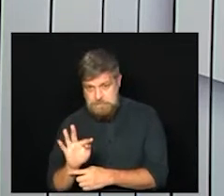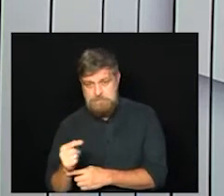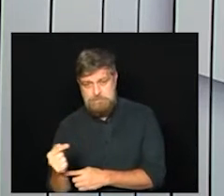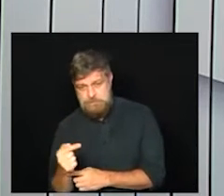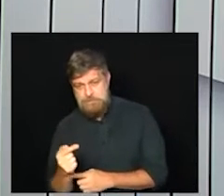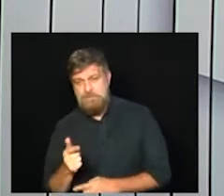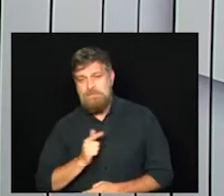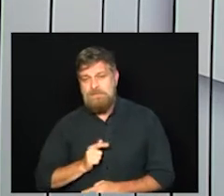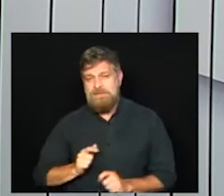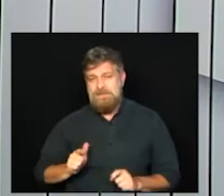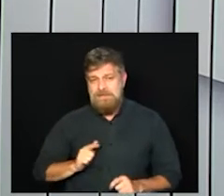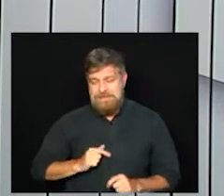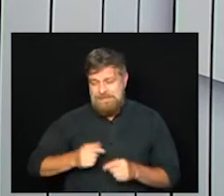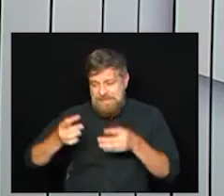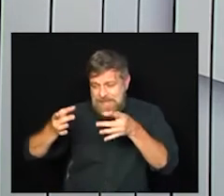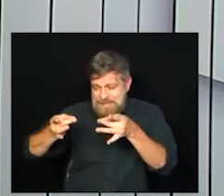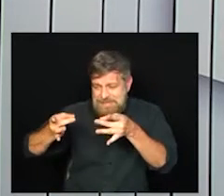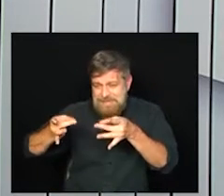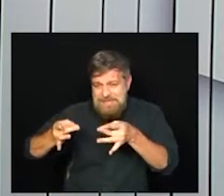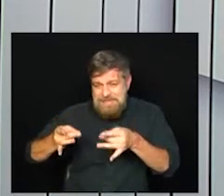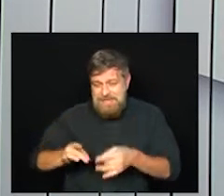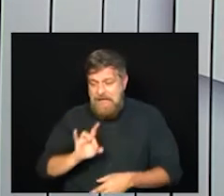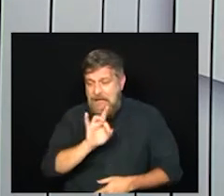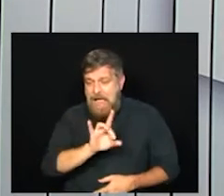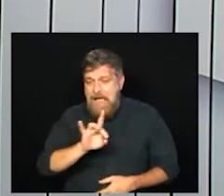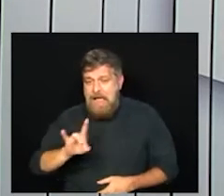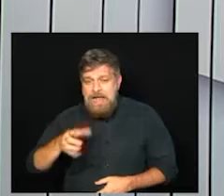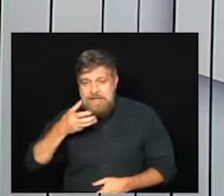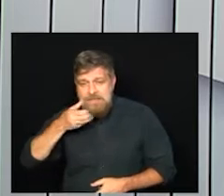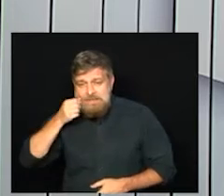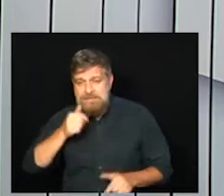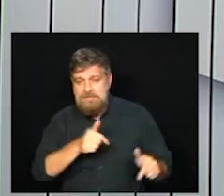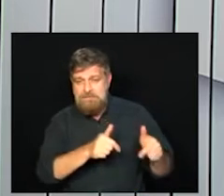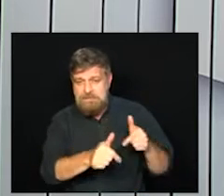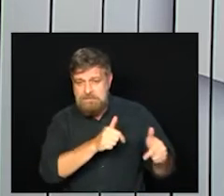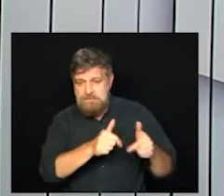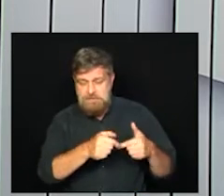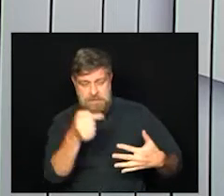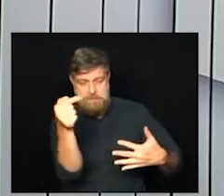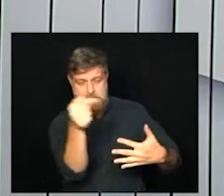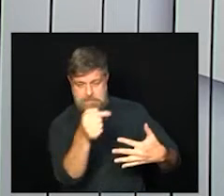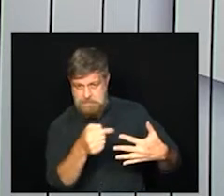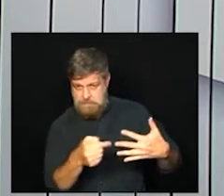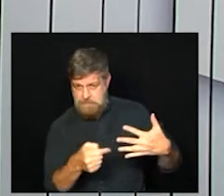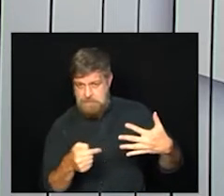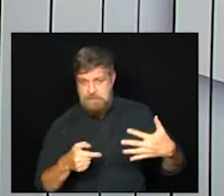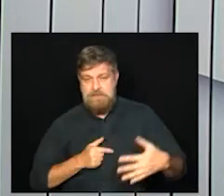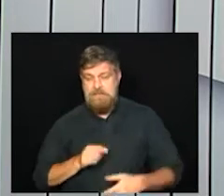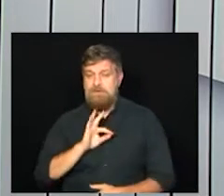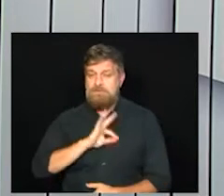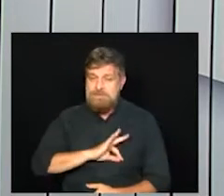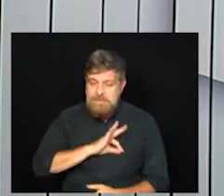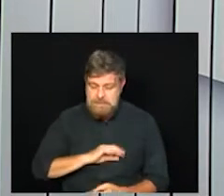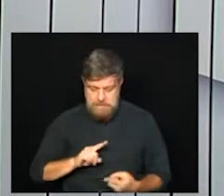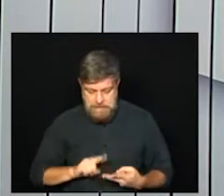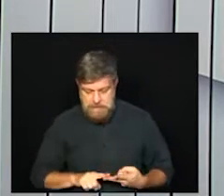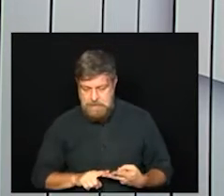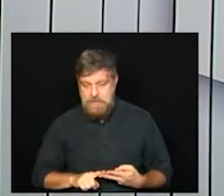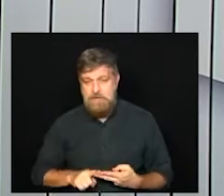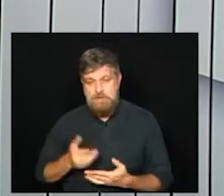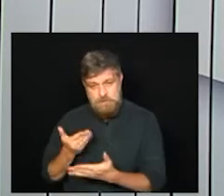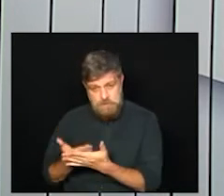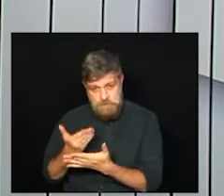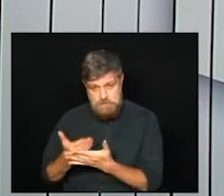cepat.campinas.sp.gov.br, você tem o detalhe de cada vaga que foi descrita. Então, você tem o salário, a